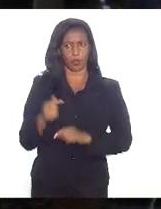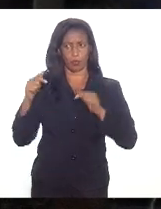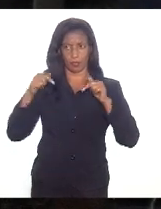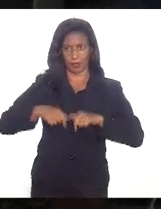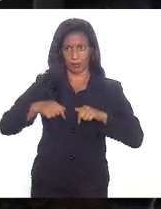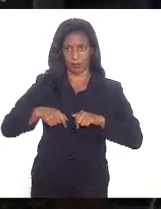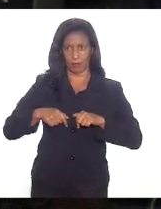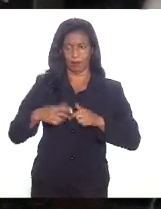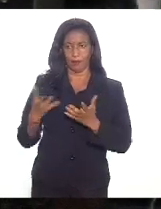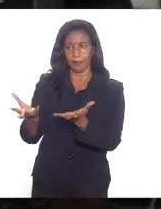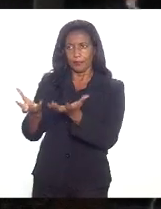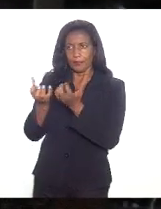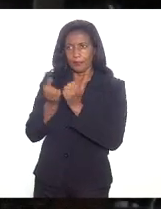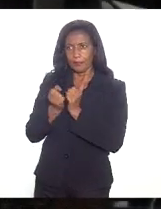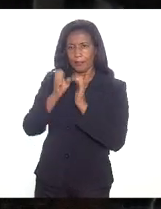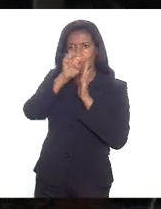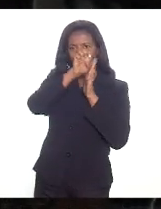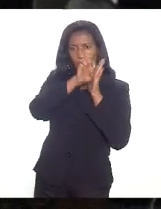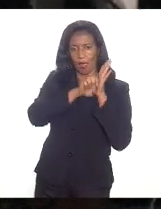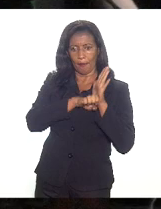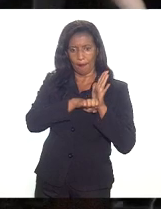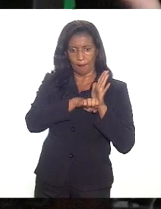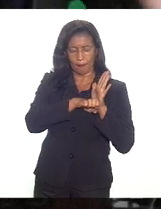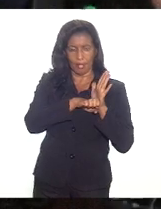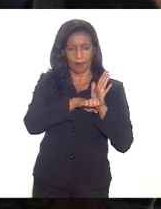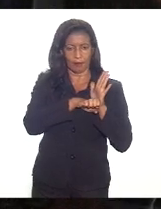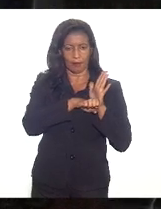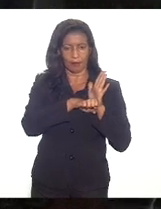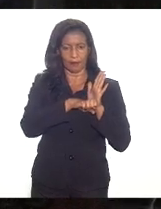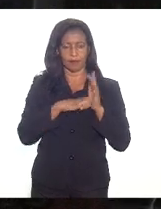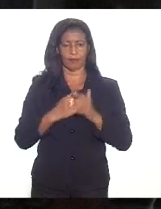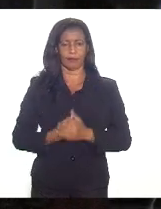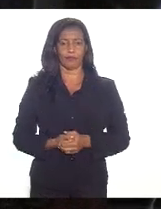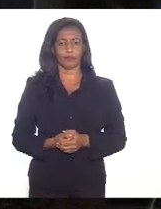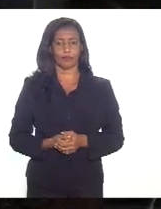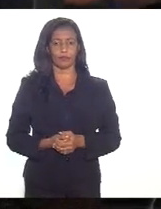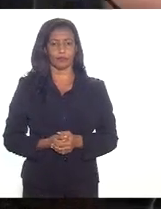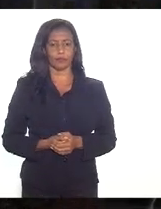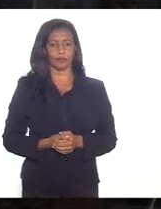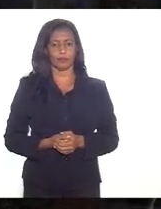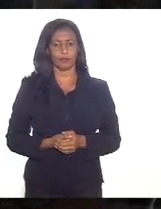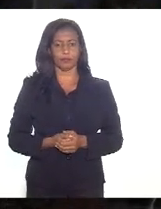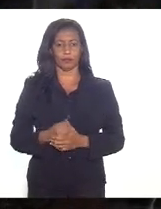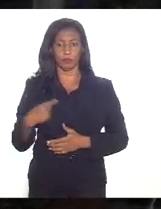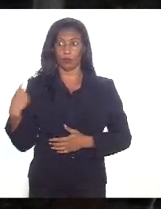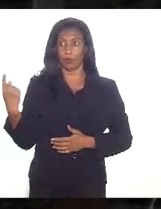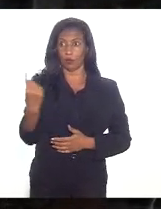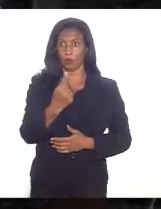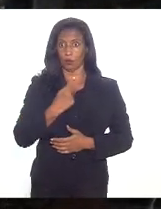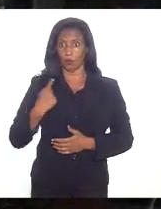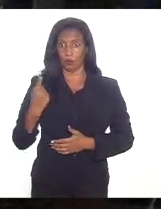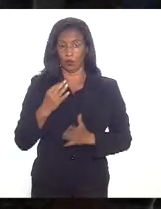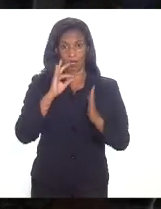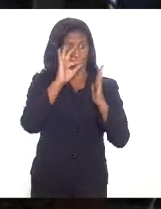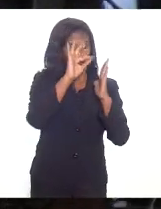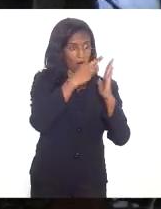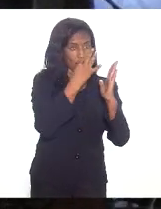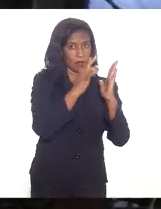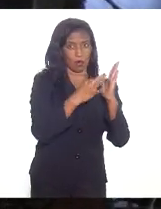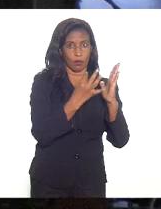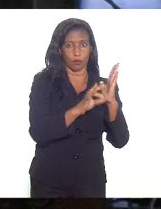emendas e eu e o deputado Rodrigo Bacelar, nós assinamos todas as